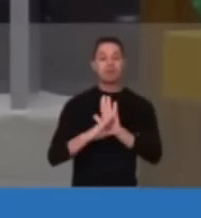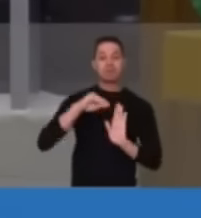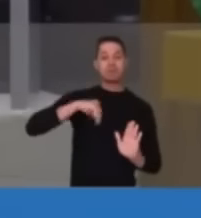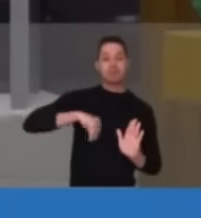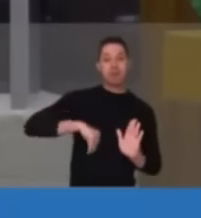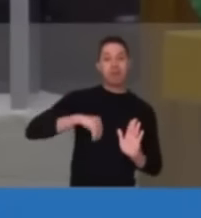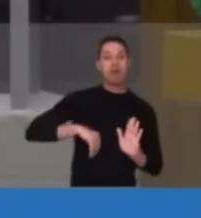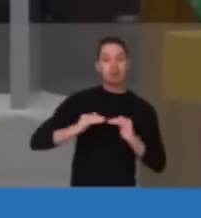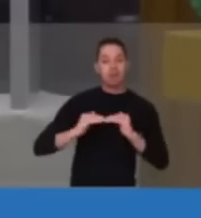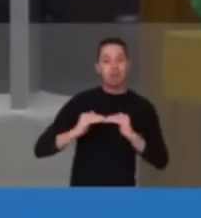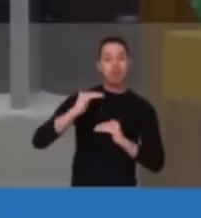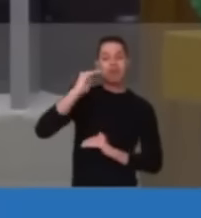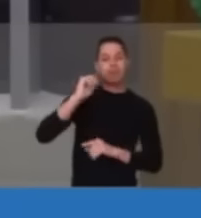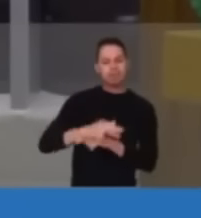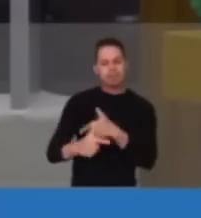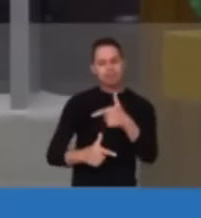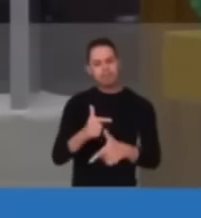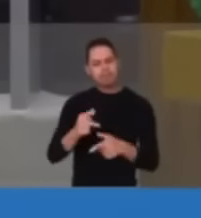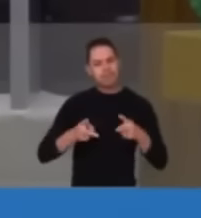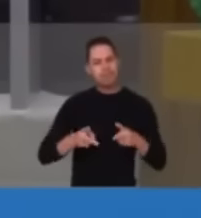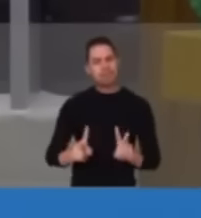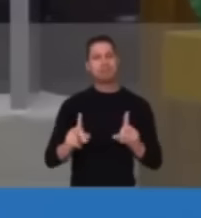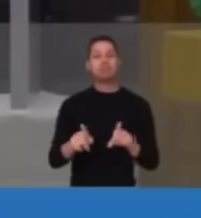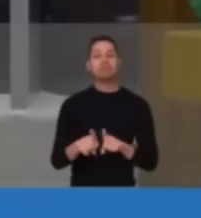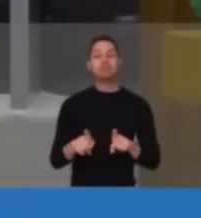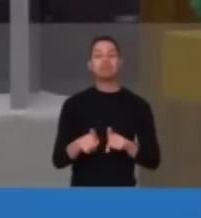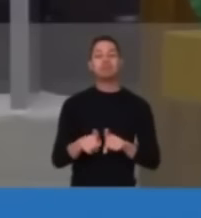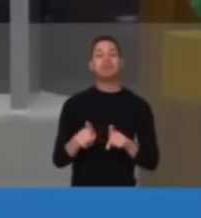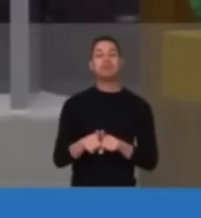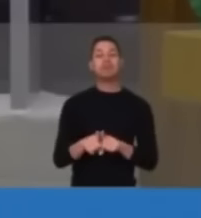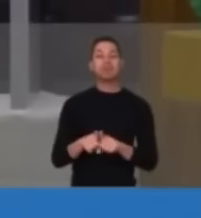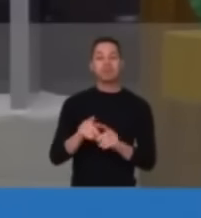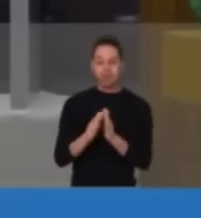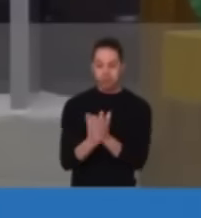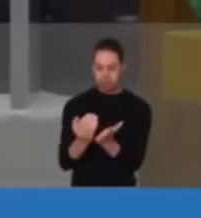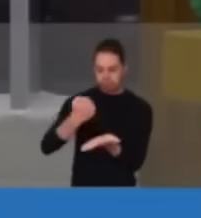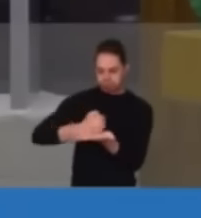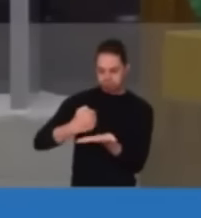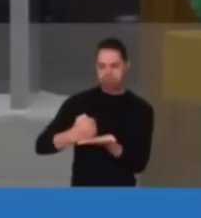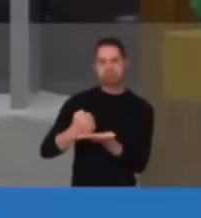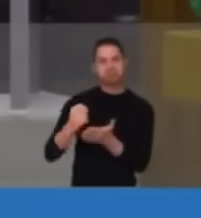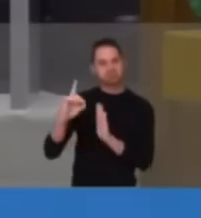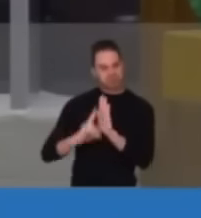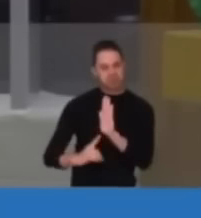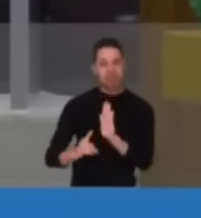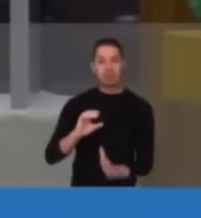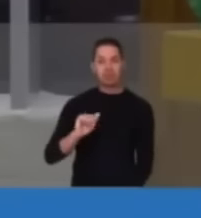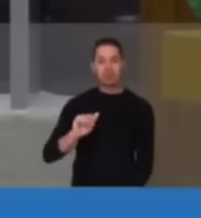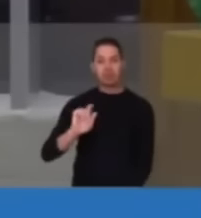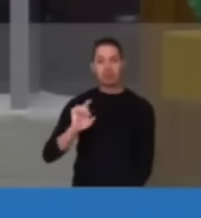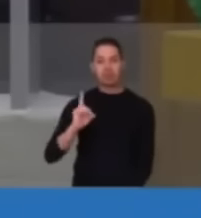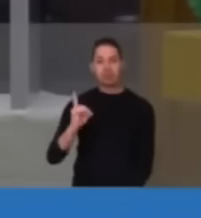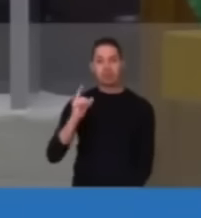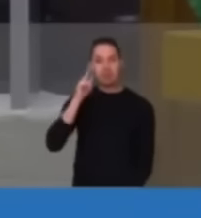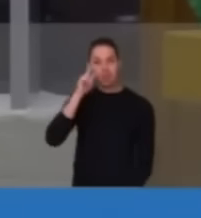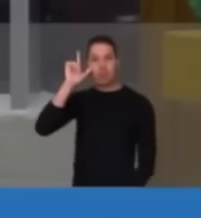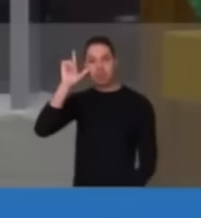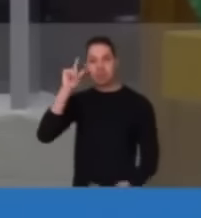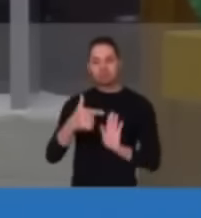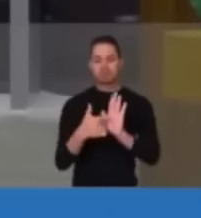das pessoas dando empregabilidade e ao mesmo tempo com carteira assinada os dados do CAJ de on Ontem nós teros